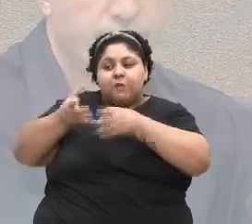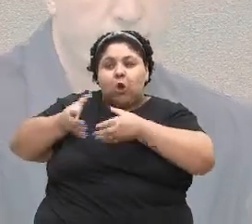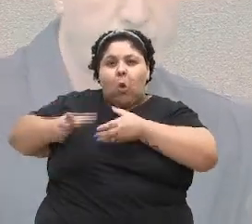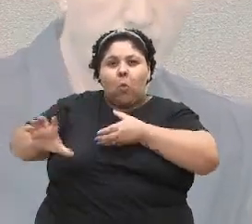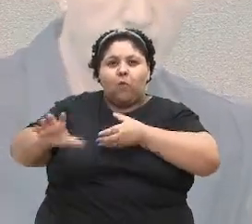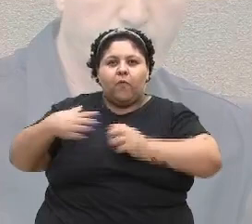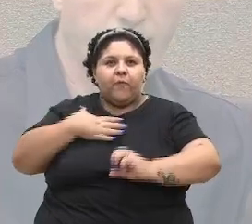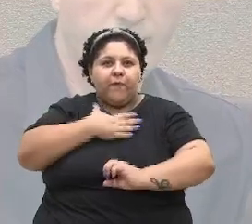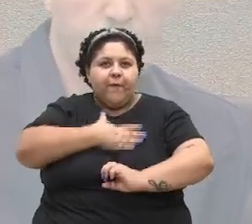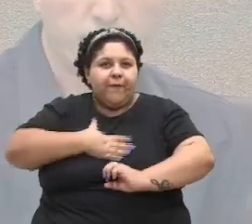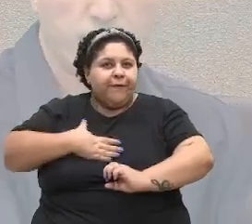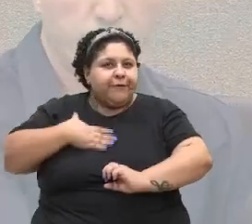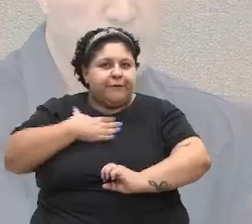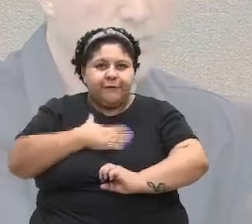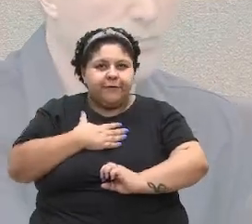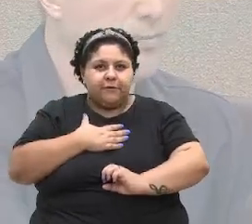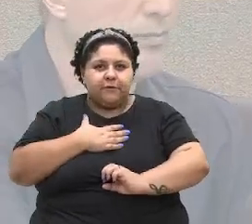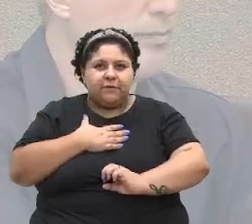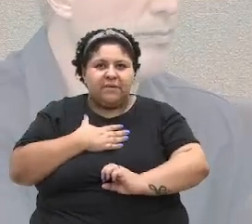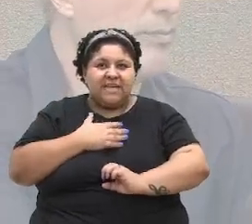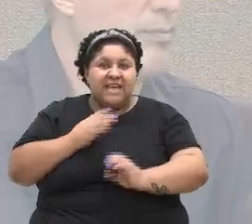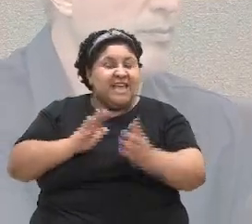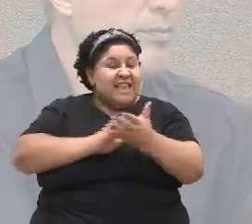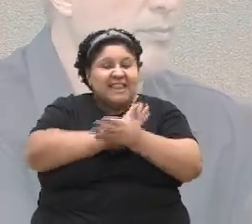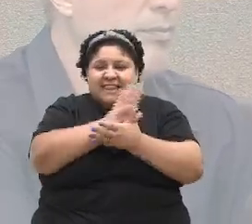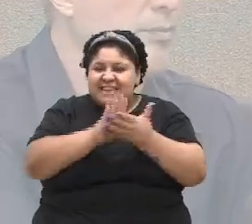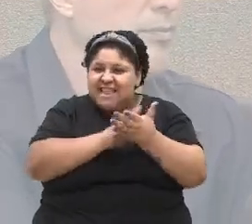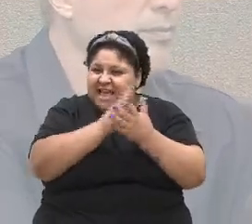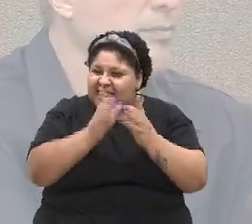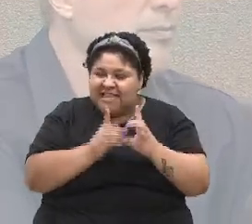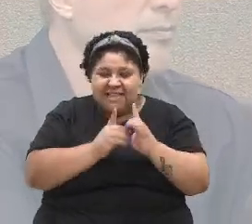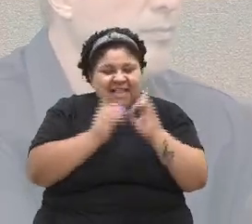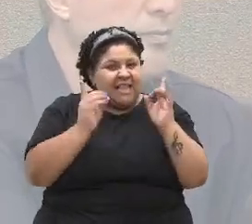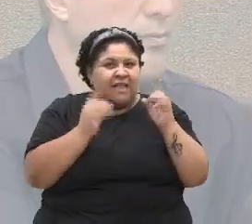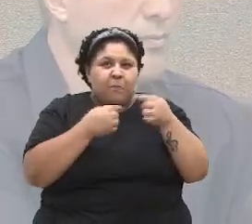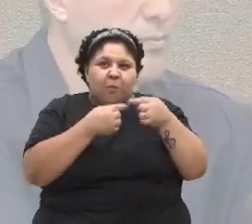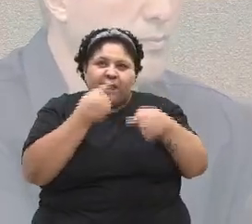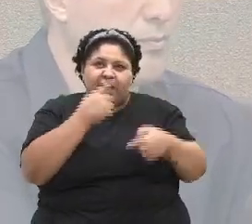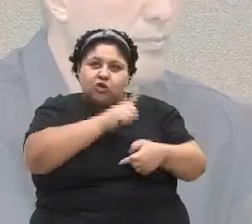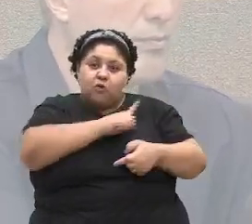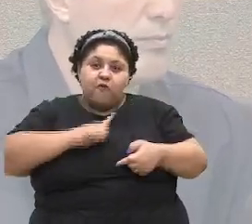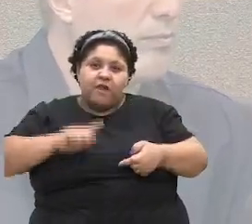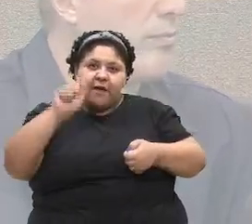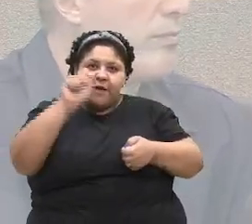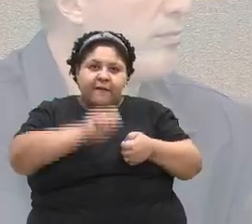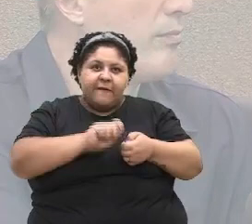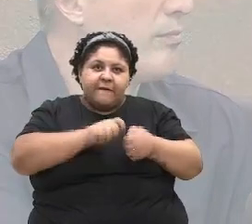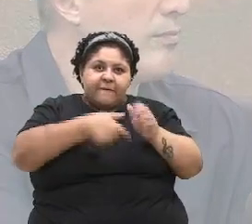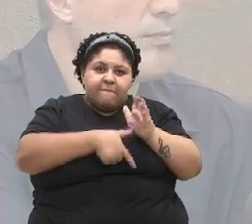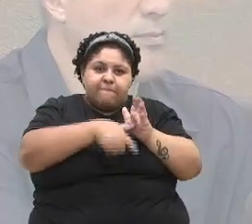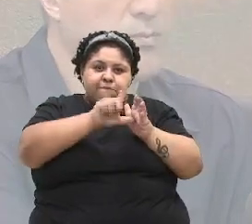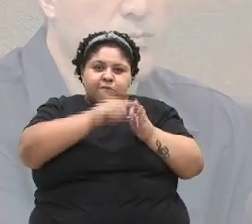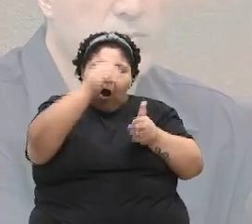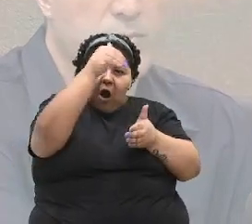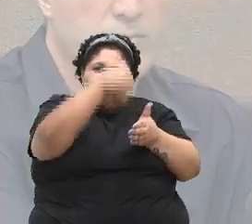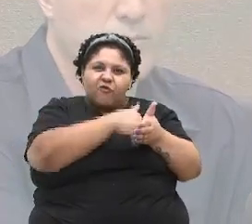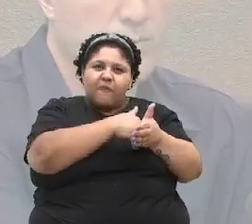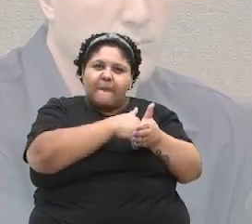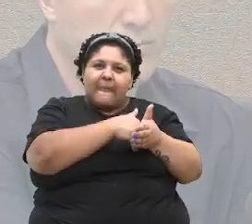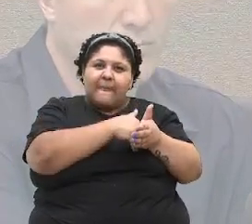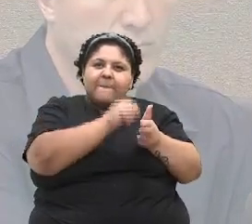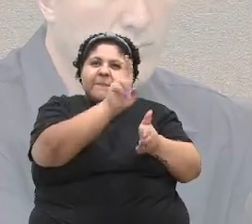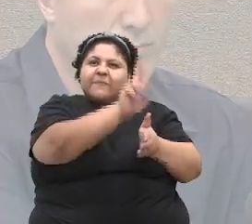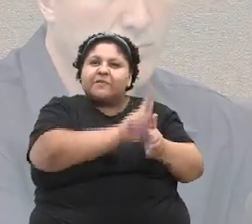forma unilateral e antidemocrática com que o governo agiu, ao antecipar-se à votação e